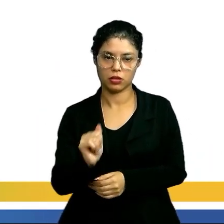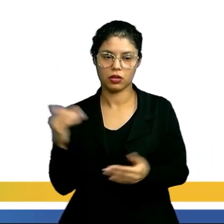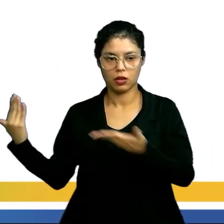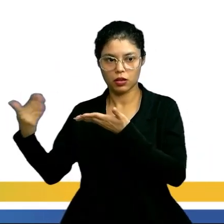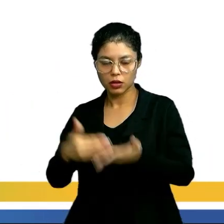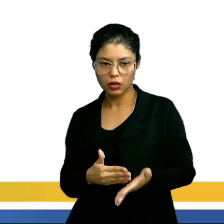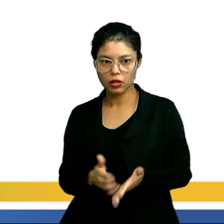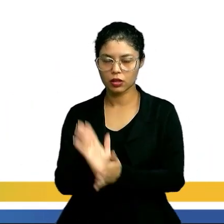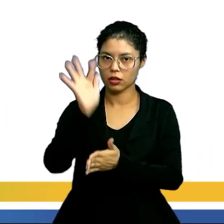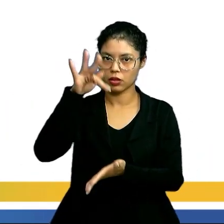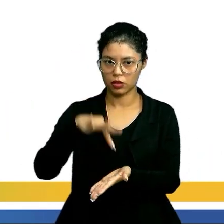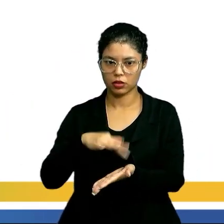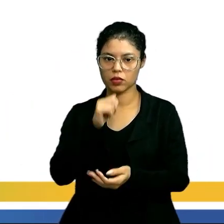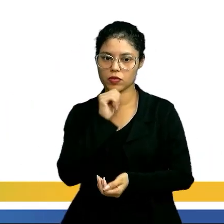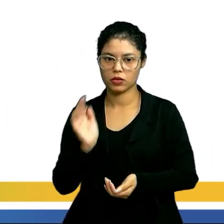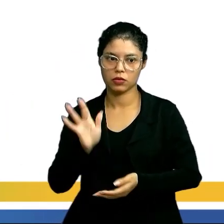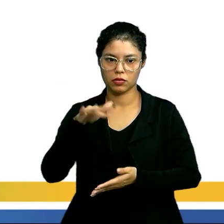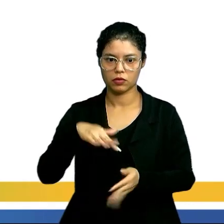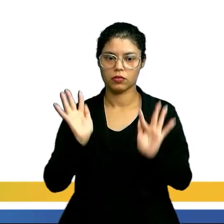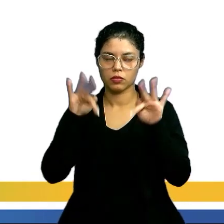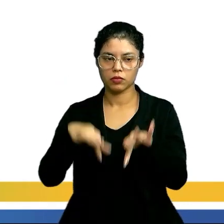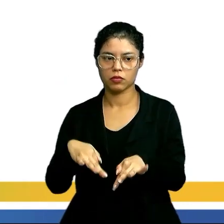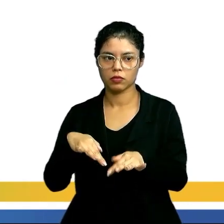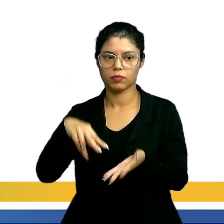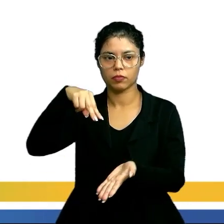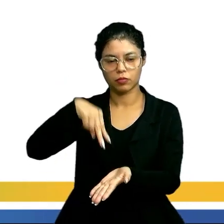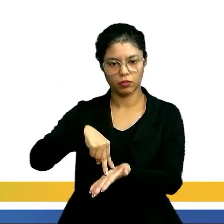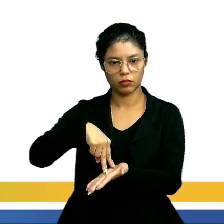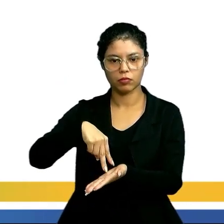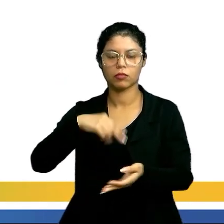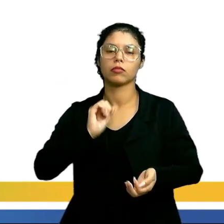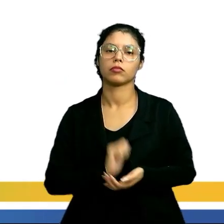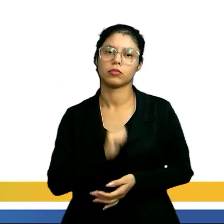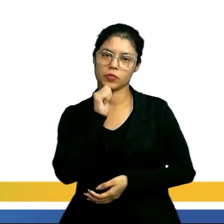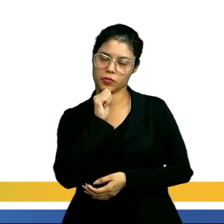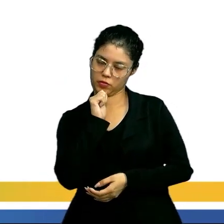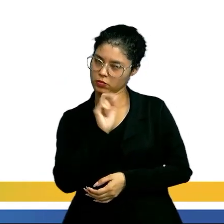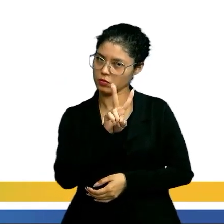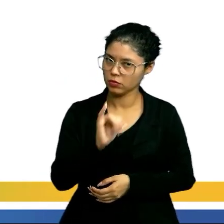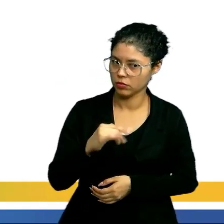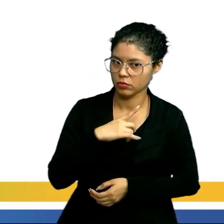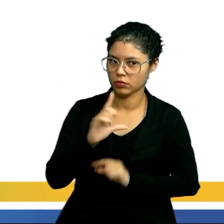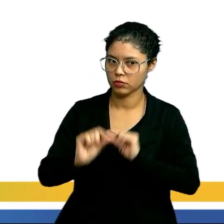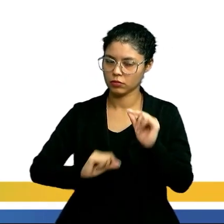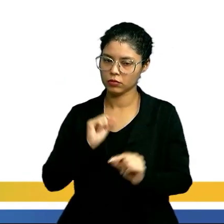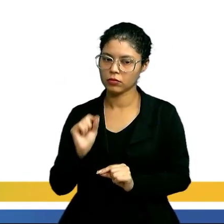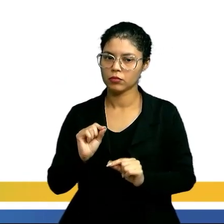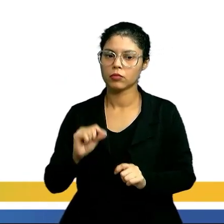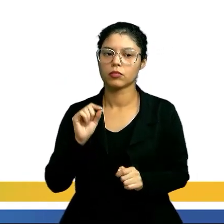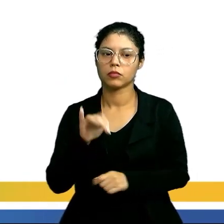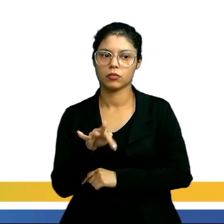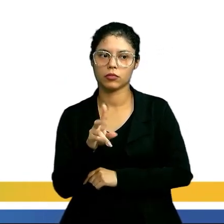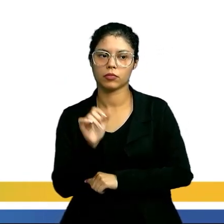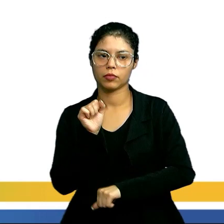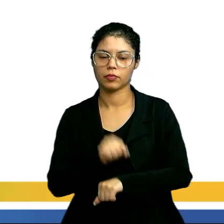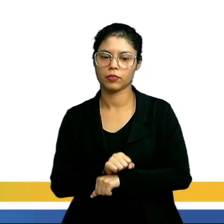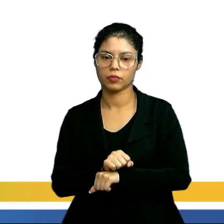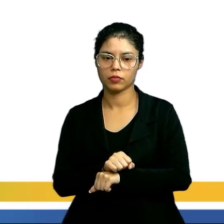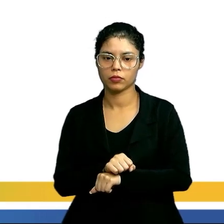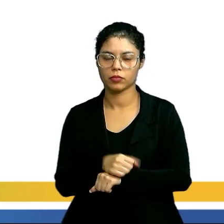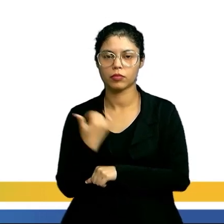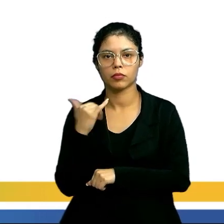térmica, potencial, elástica, entre outros tipos de energia. A energia elétrica na televisão, por exemplo, ela pode ser